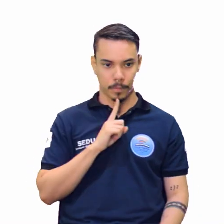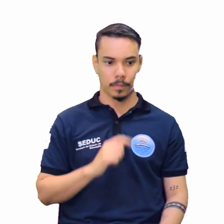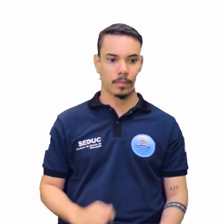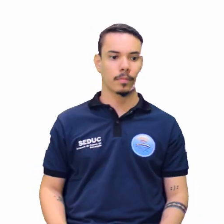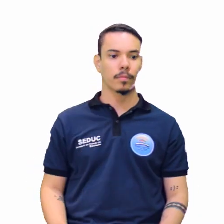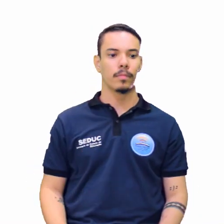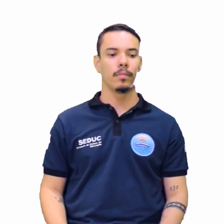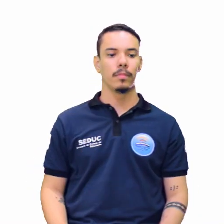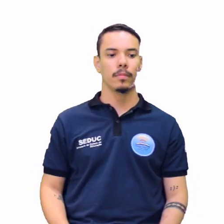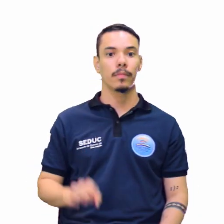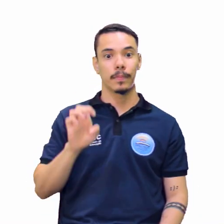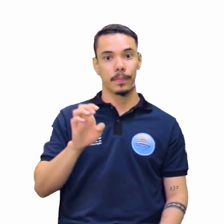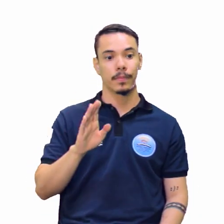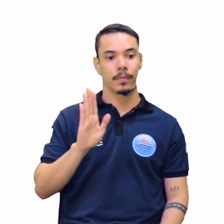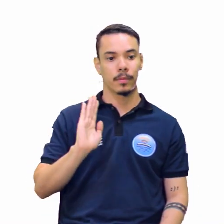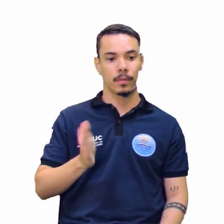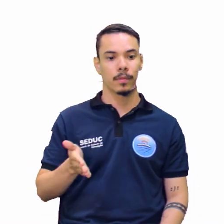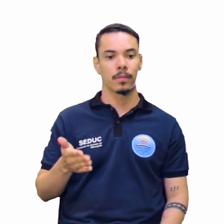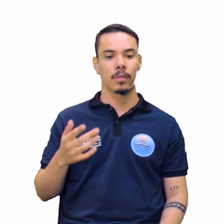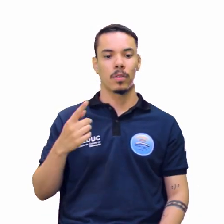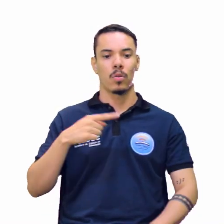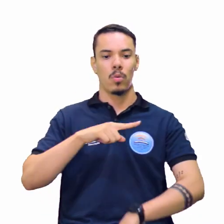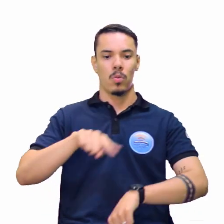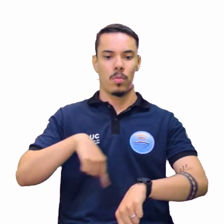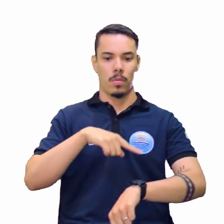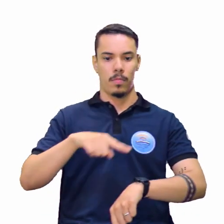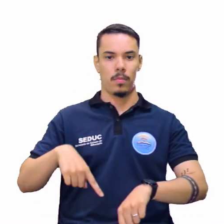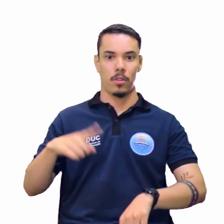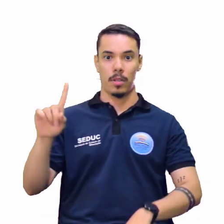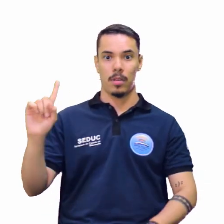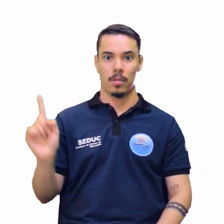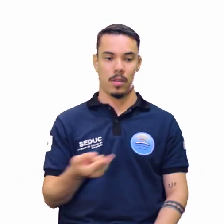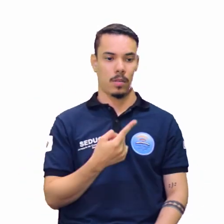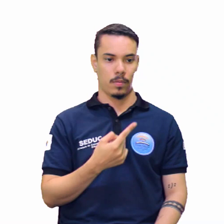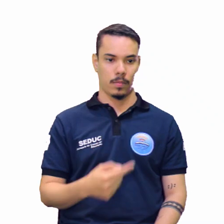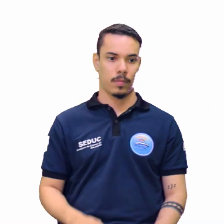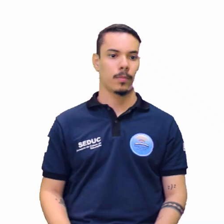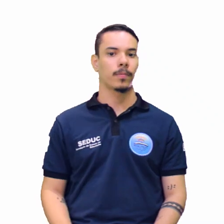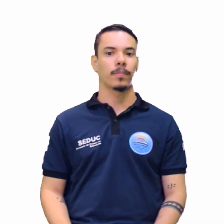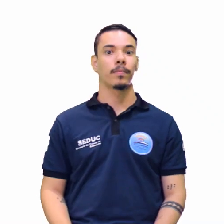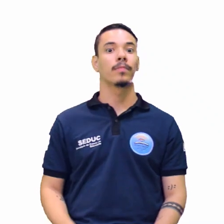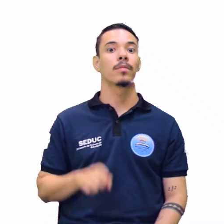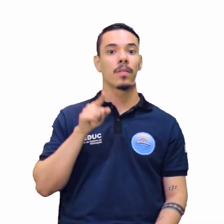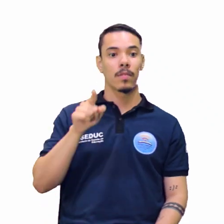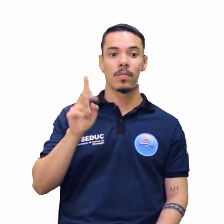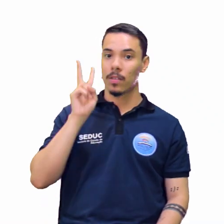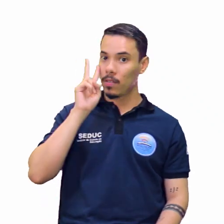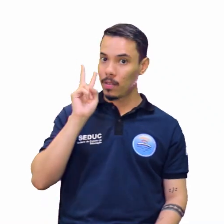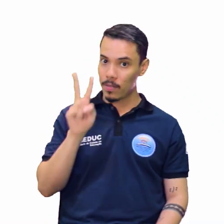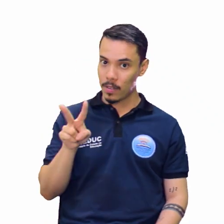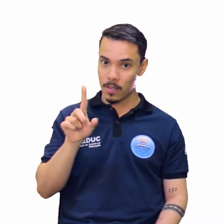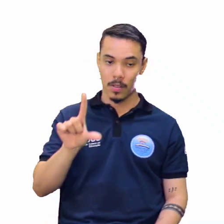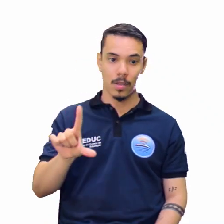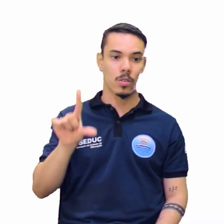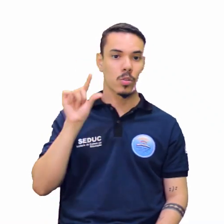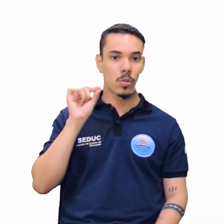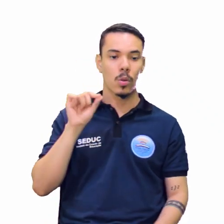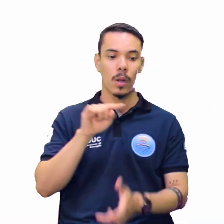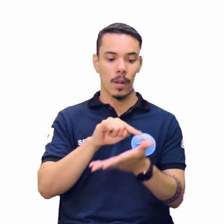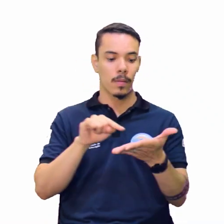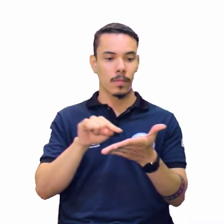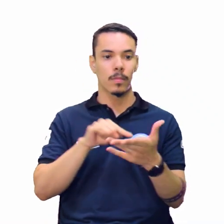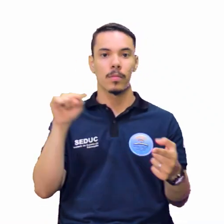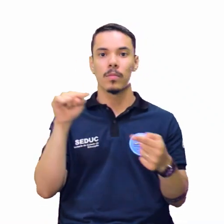e passou uma hora desde que ele saiu então você vai vai escolher a